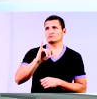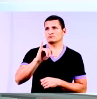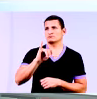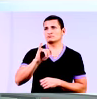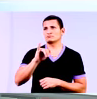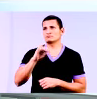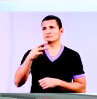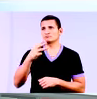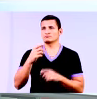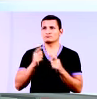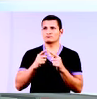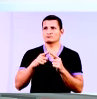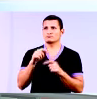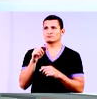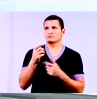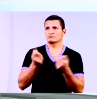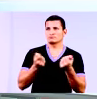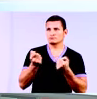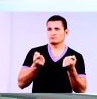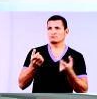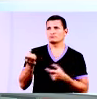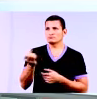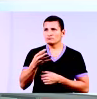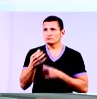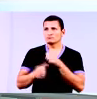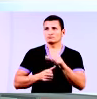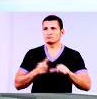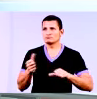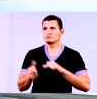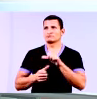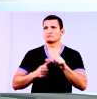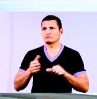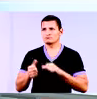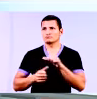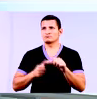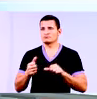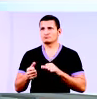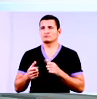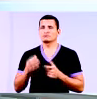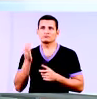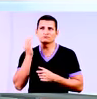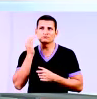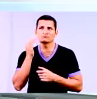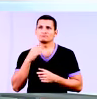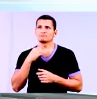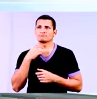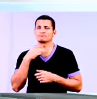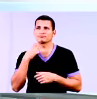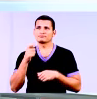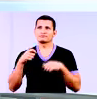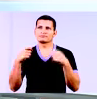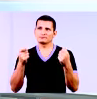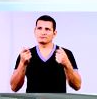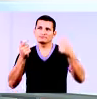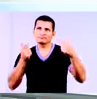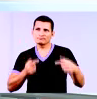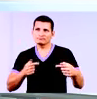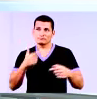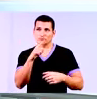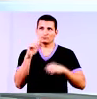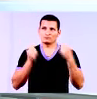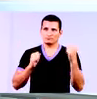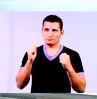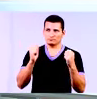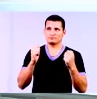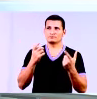igual o carro, entra um novo e o outro continua. Aí vem quando não dá mais, o concorrente lançou um novo, ele pega e lança o dele. Ele só vai lançar quando